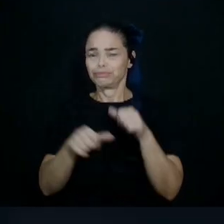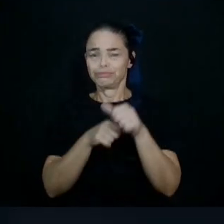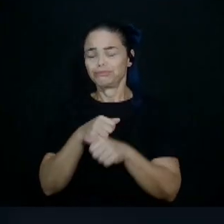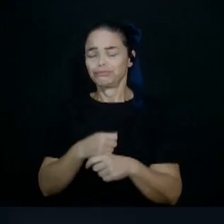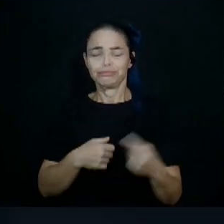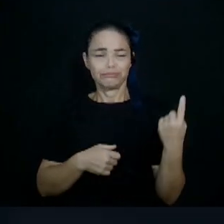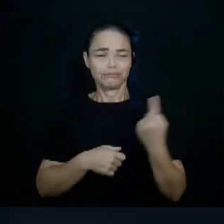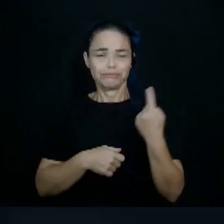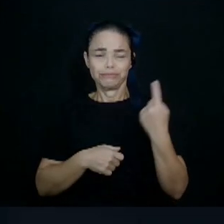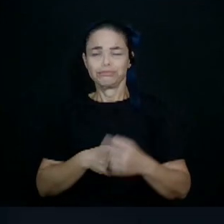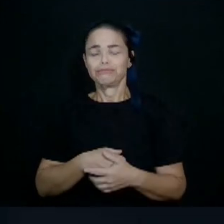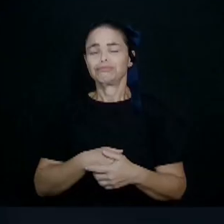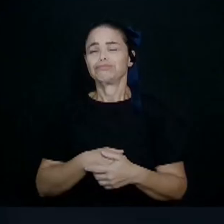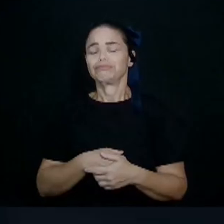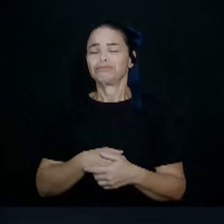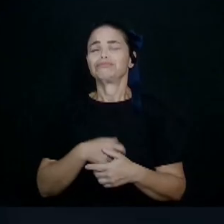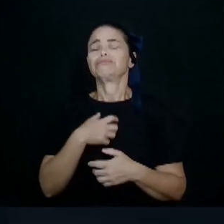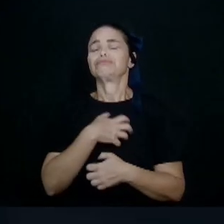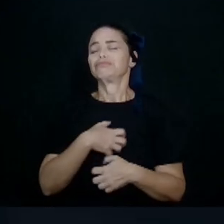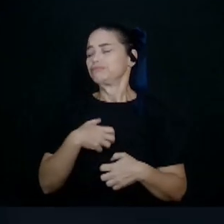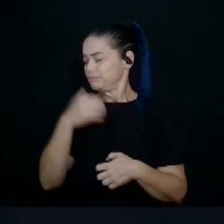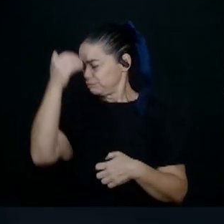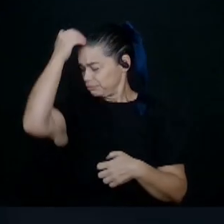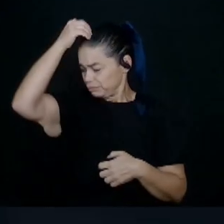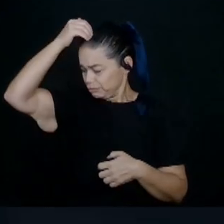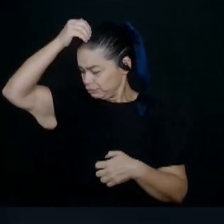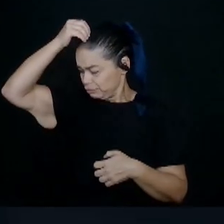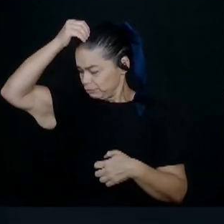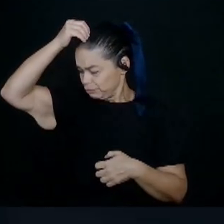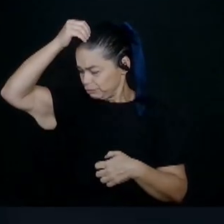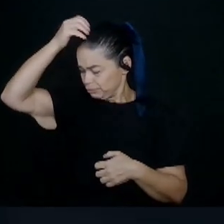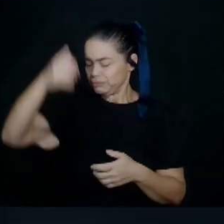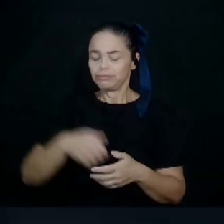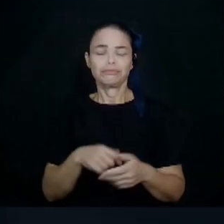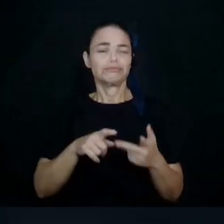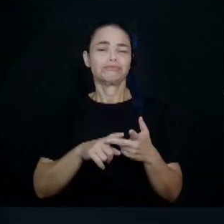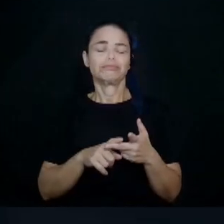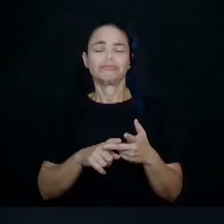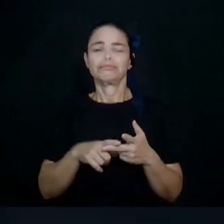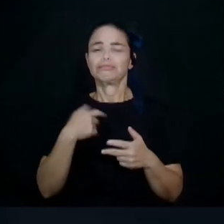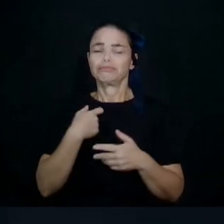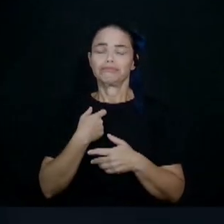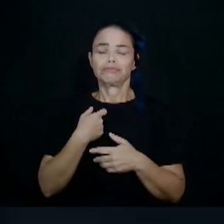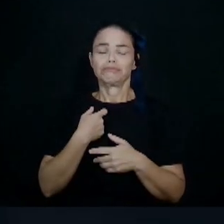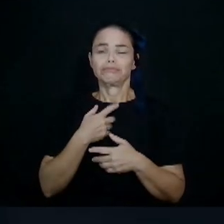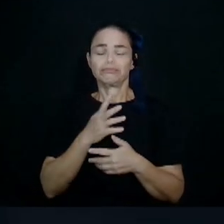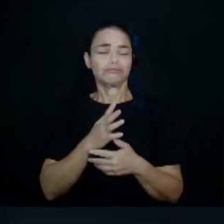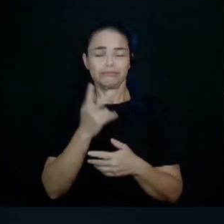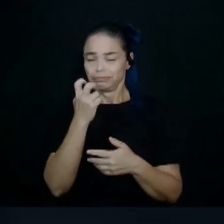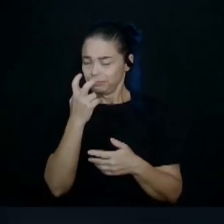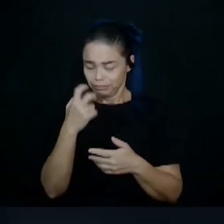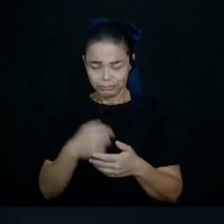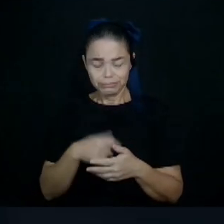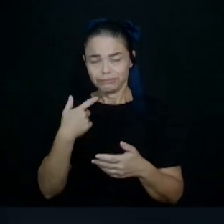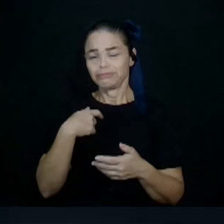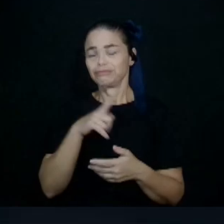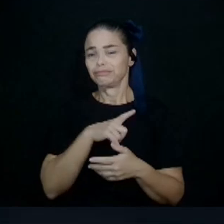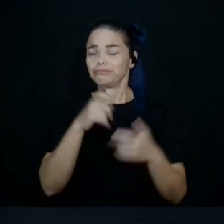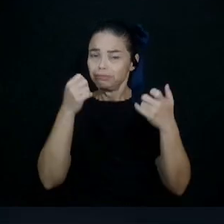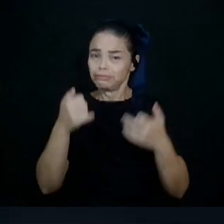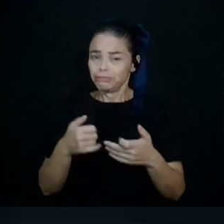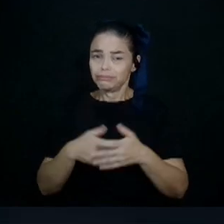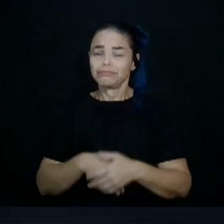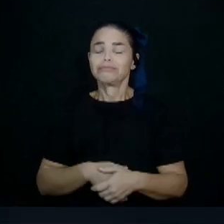Isso costuma gerar culpa no dia a dia ou o acumulador fica cego? Simone, nós estamos falando sobre isso